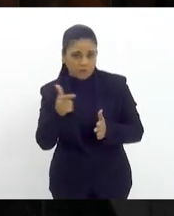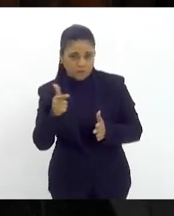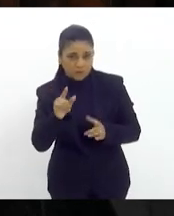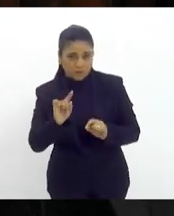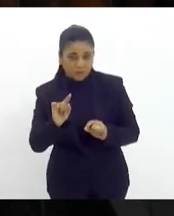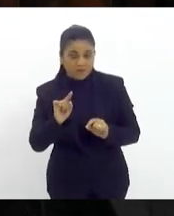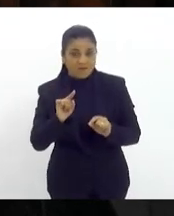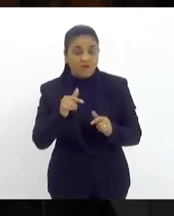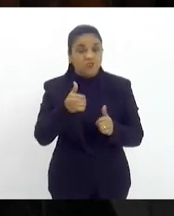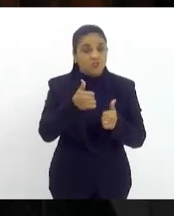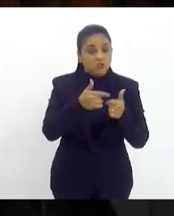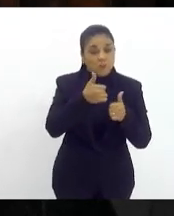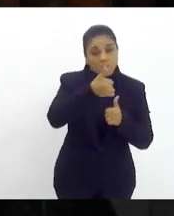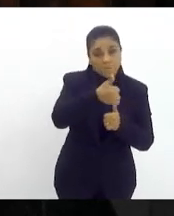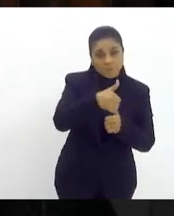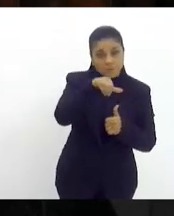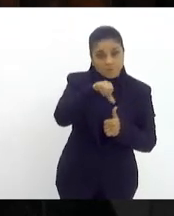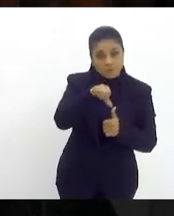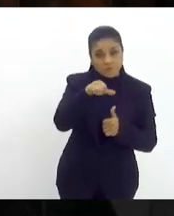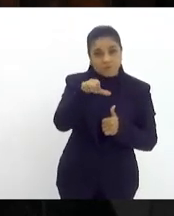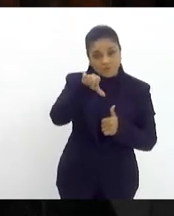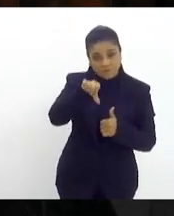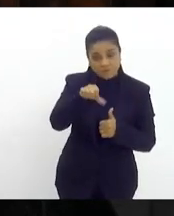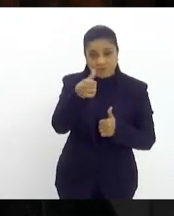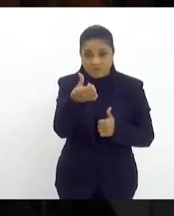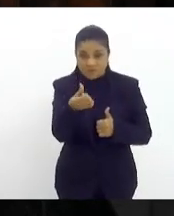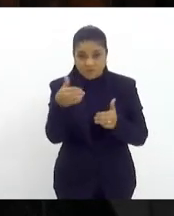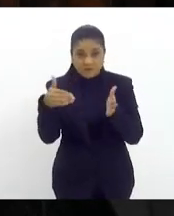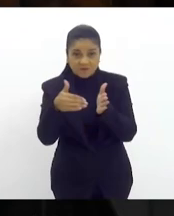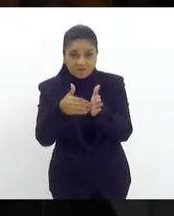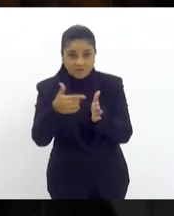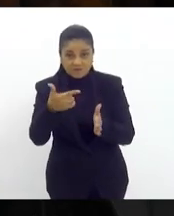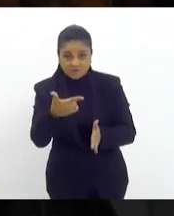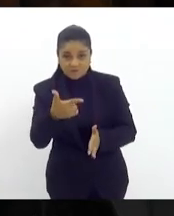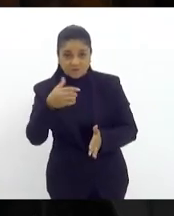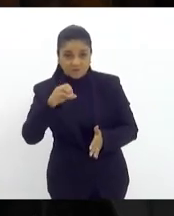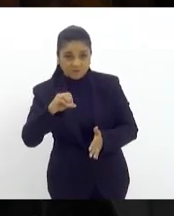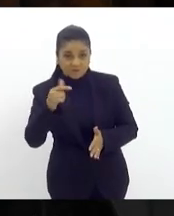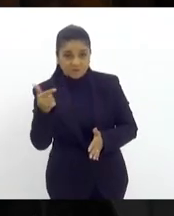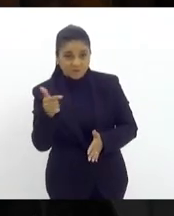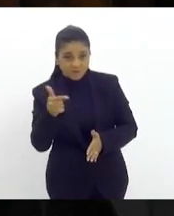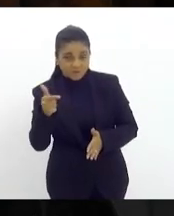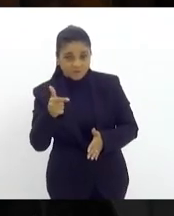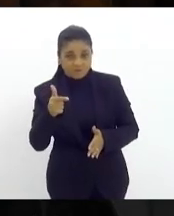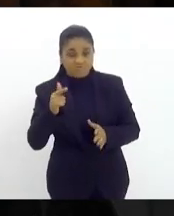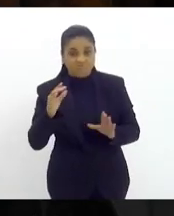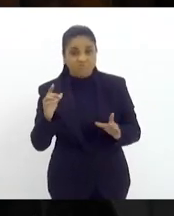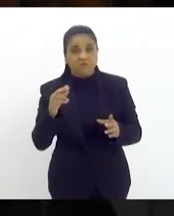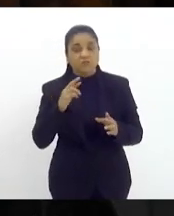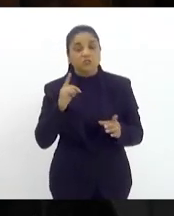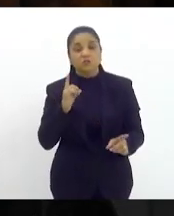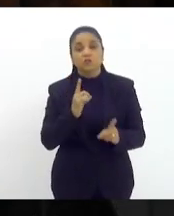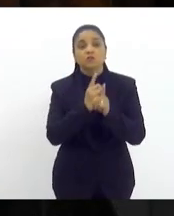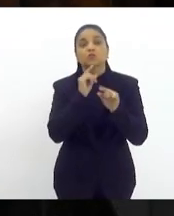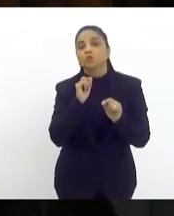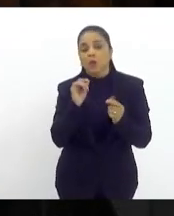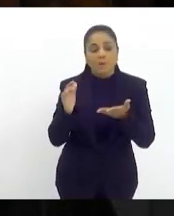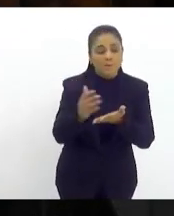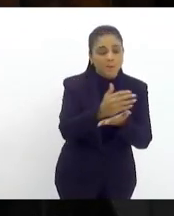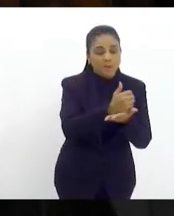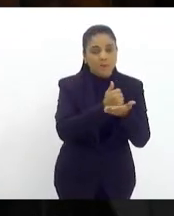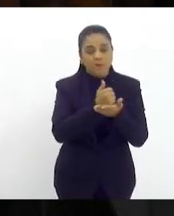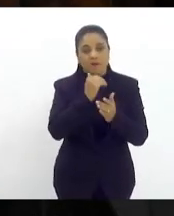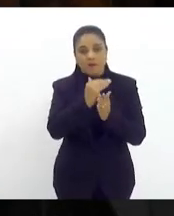96 a 2022 e concluíram que a taxa de crescimento do PIB